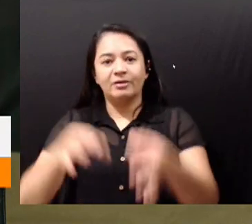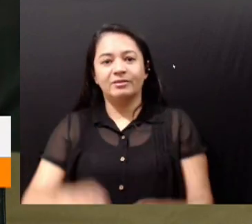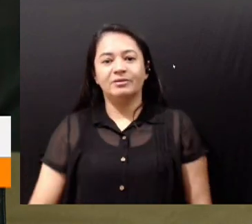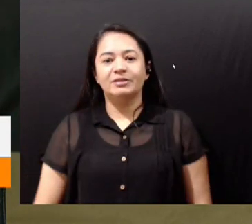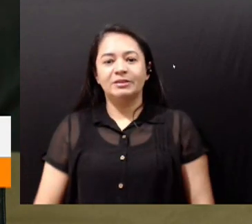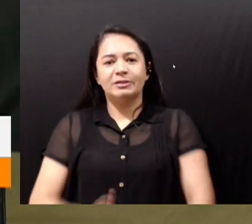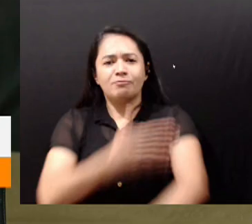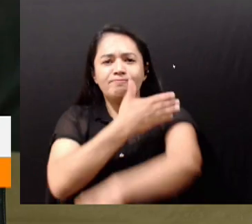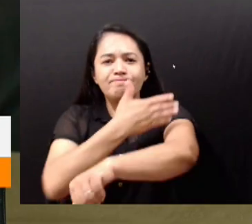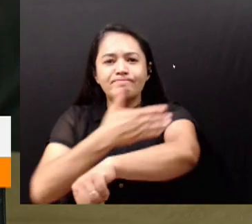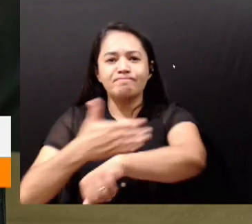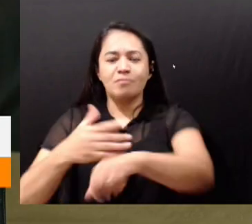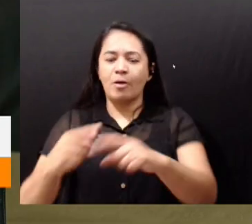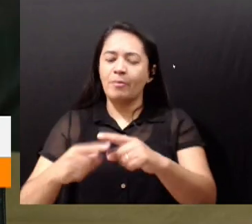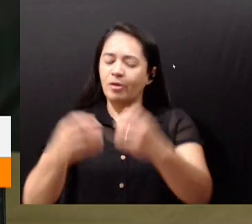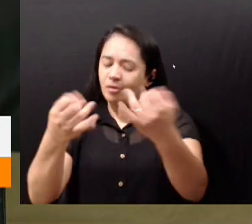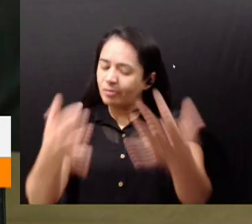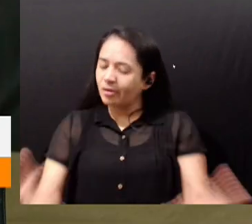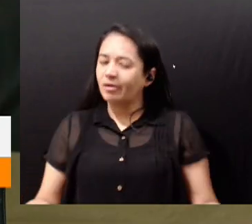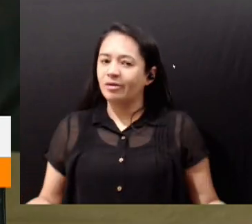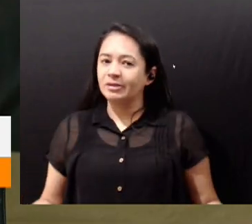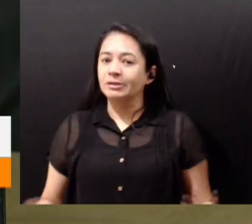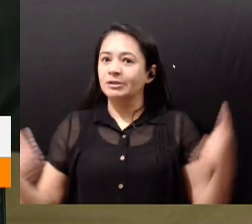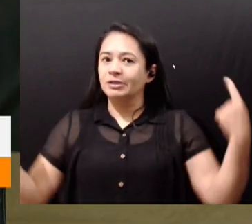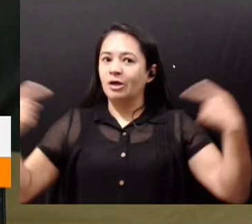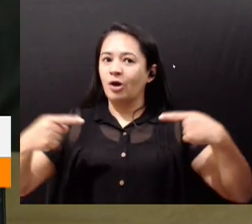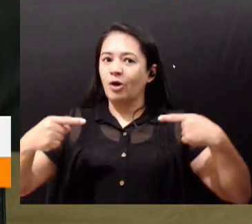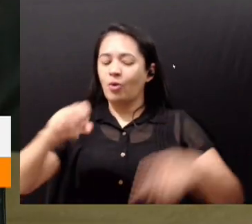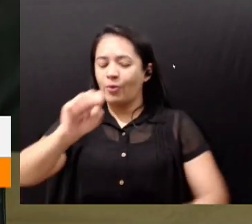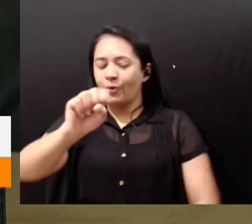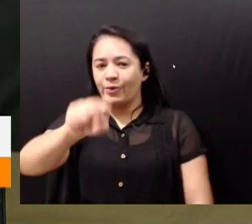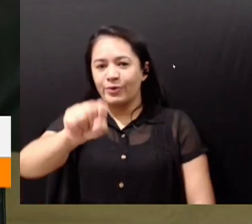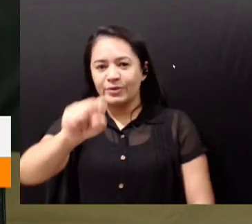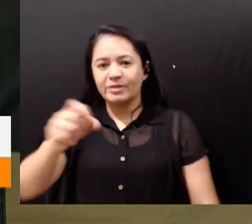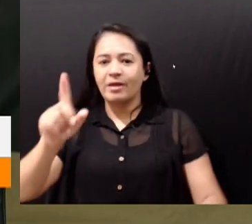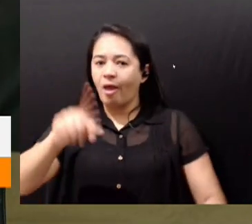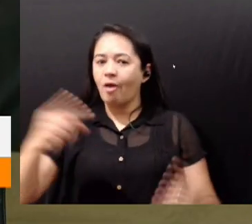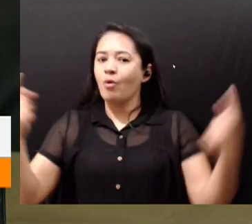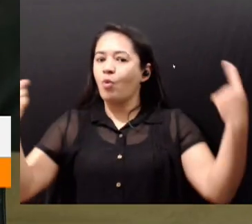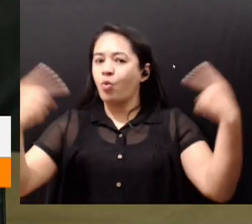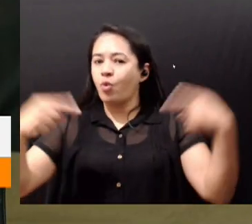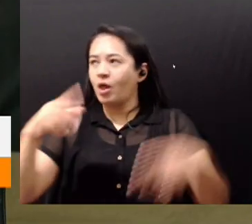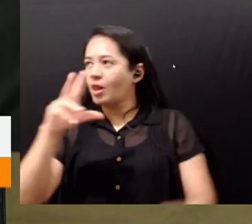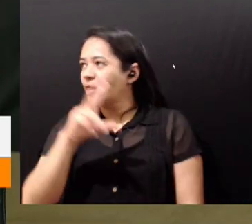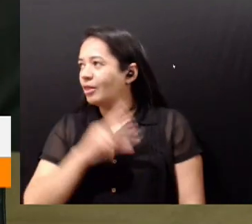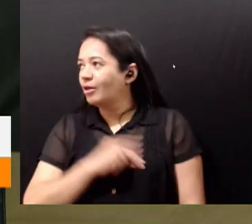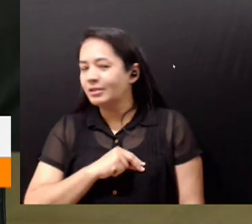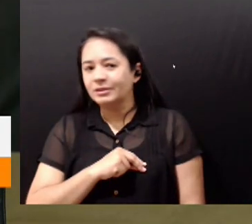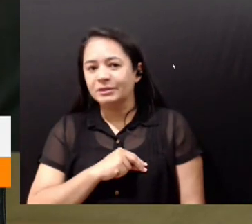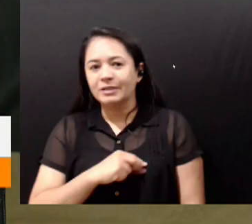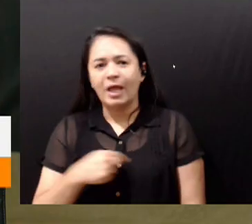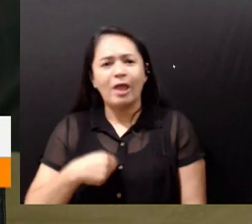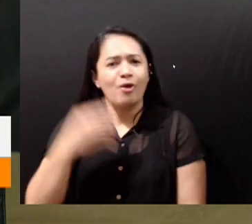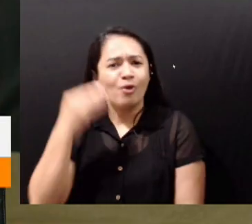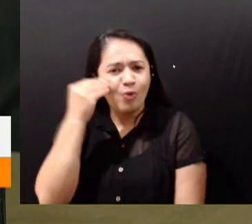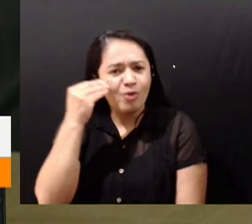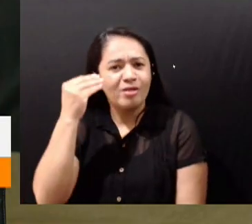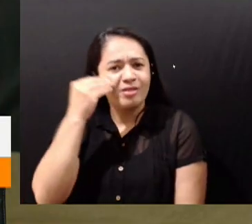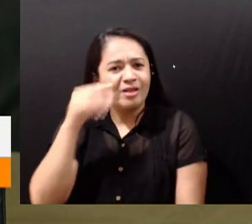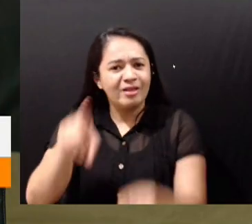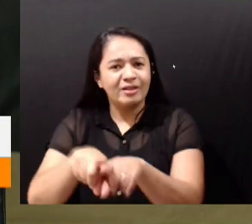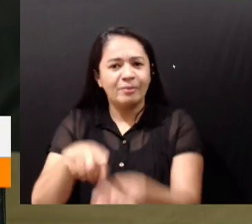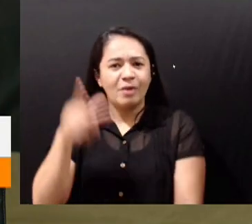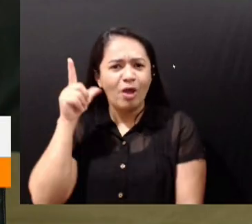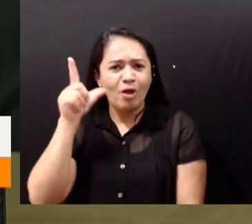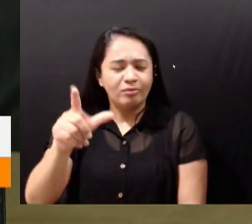vou falar, é desafiador, Gente, como é? Eu tento também. E penso que eu consigo toda vez? Claro